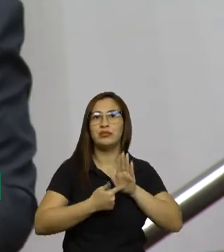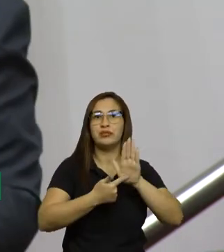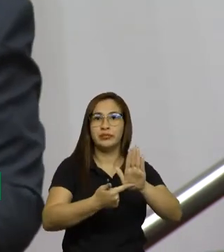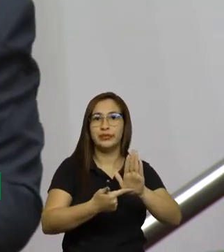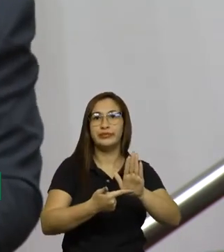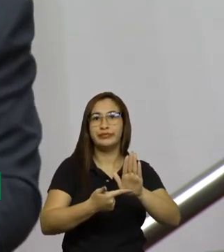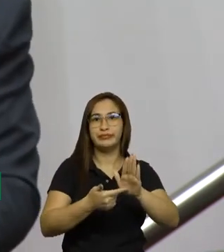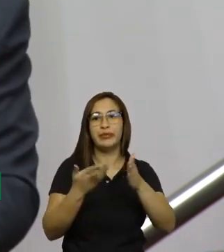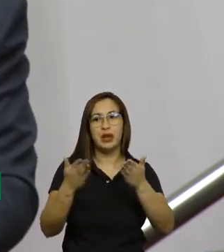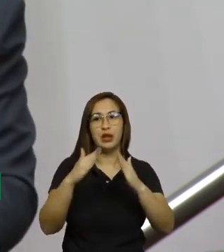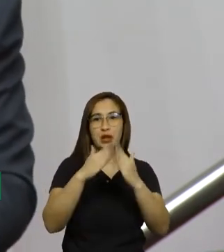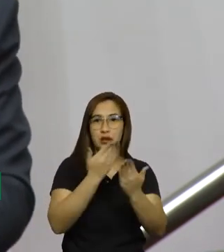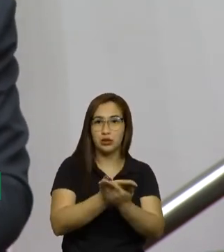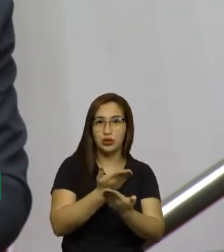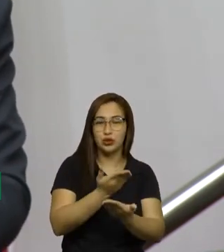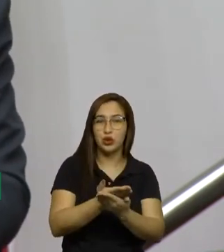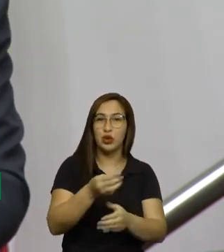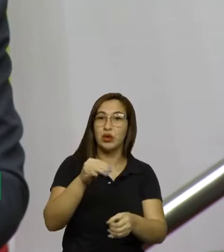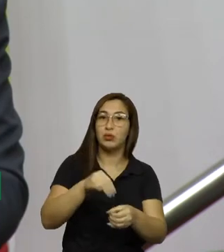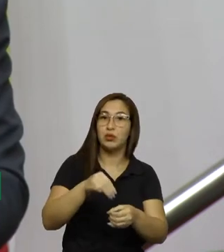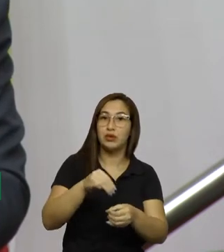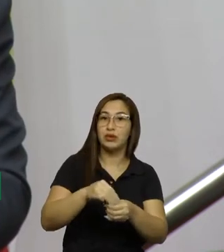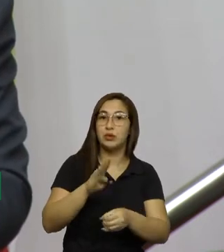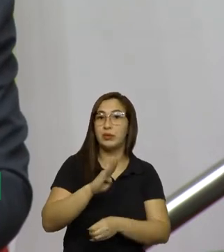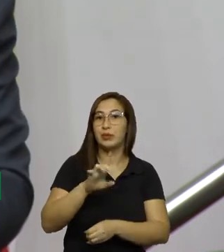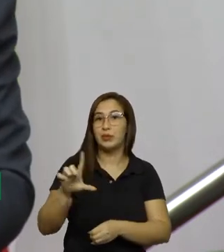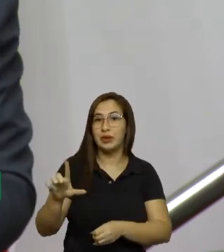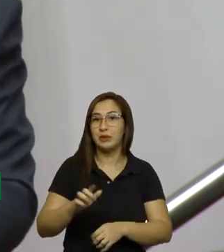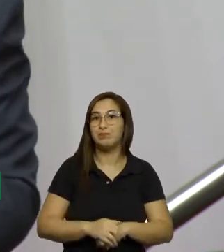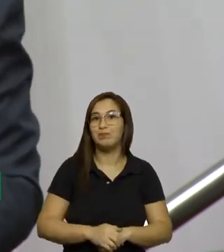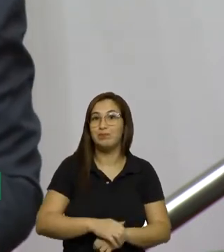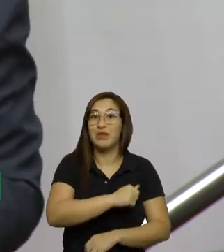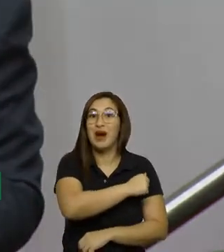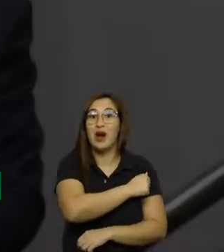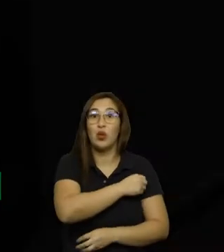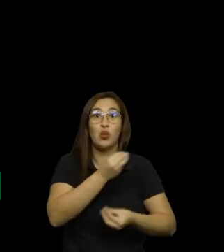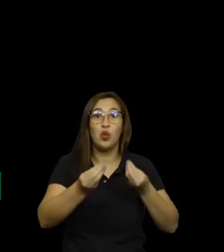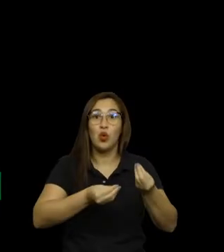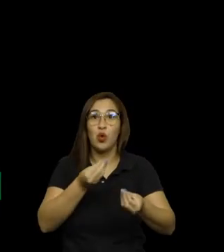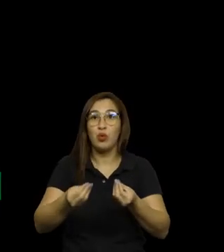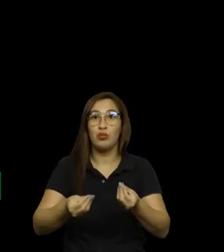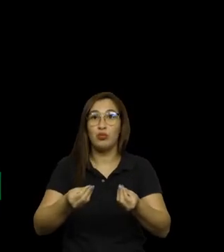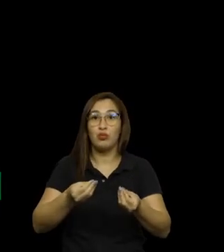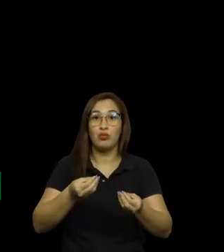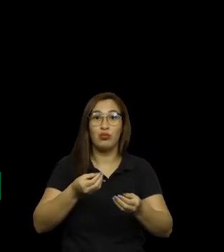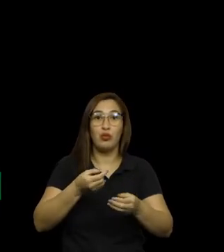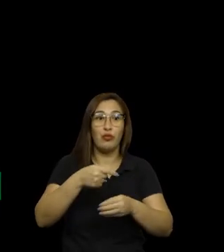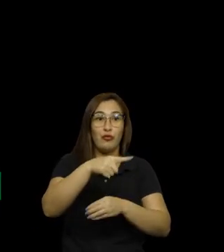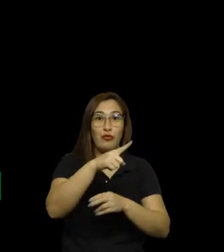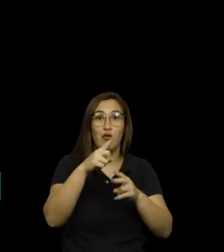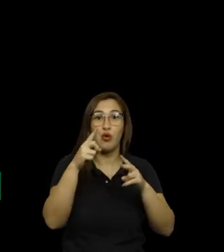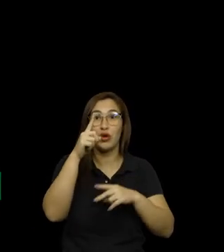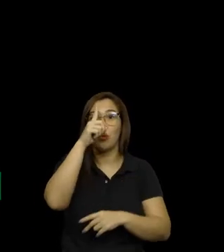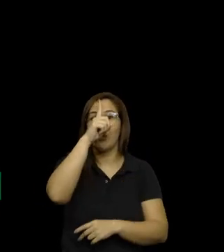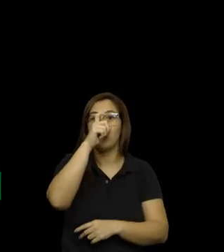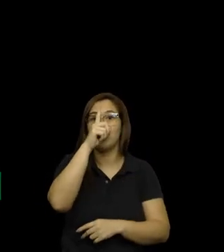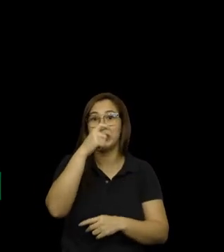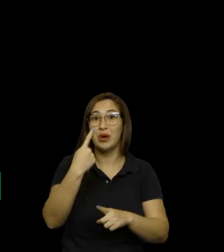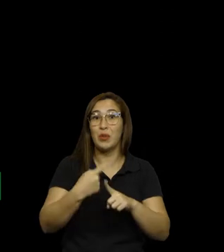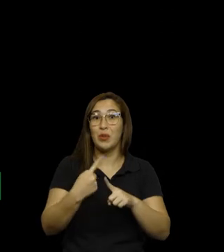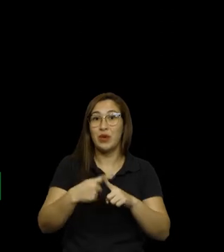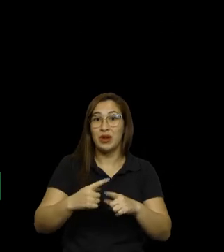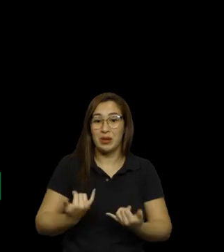mesma escola, no município de Blumenau, aluno hospitalizado, deputado Padre Pedro, depois de levar choque elétrico em escola em